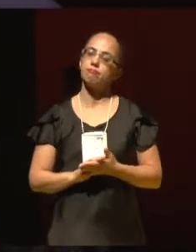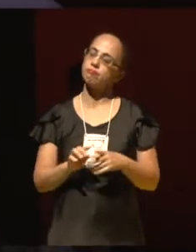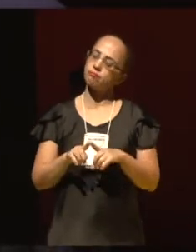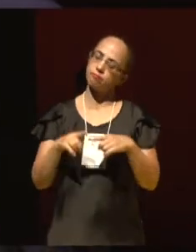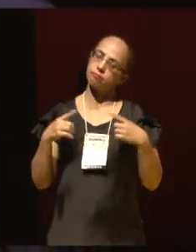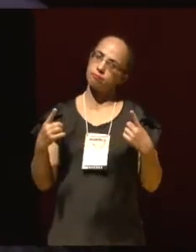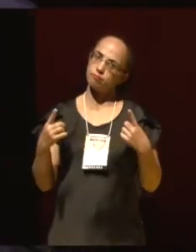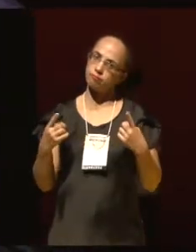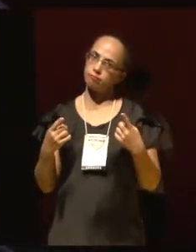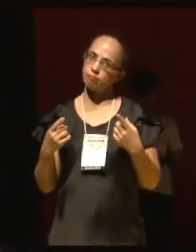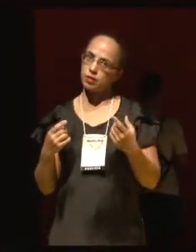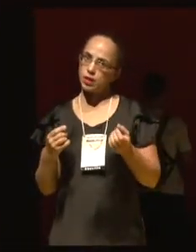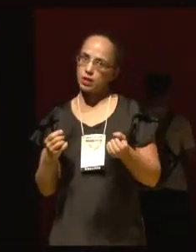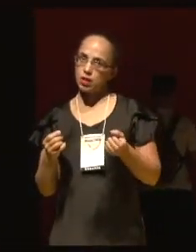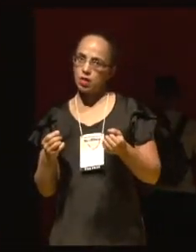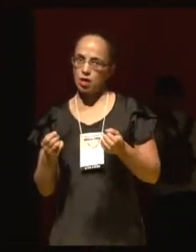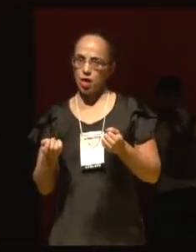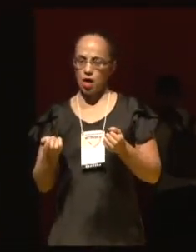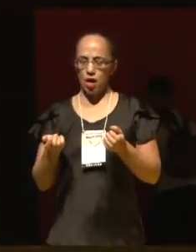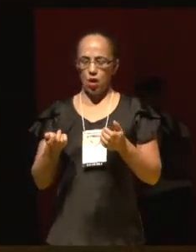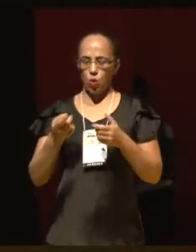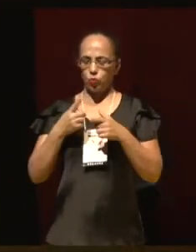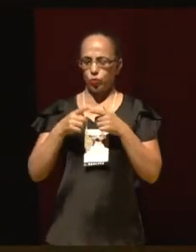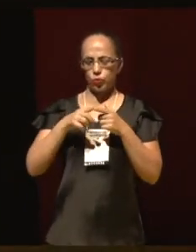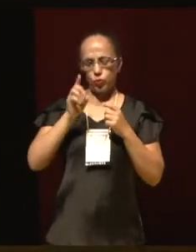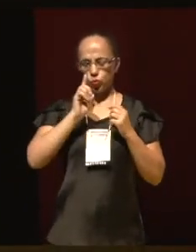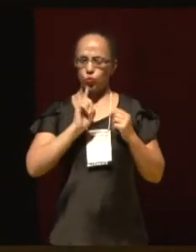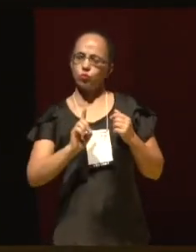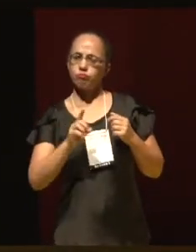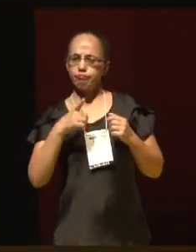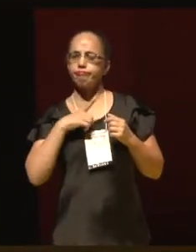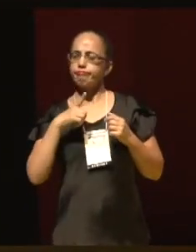Mas o transtorno tem uma jornada.